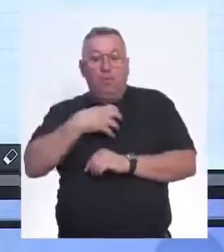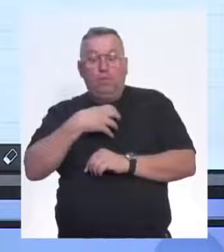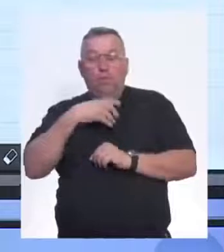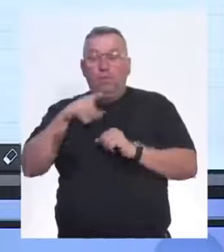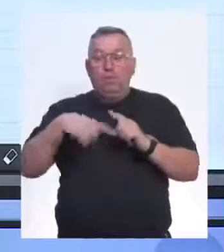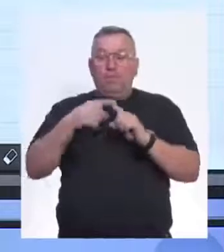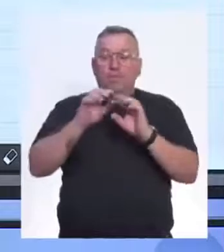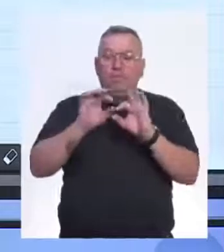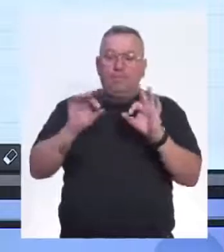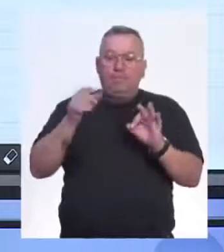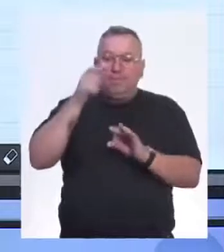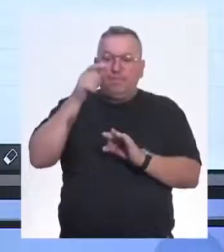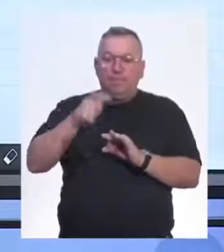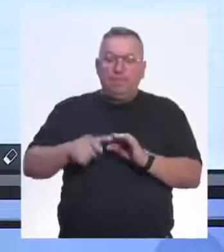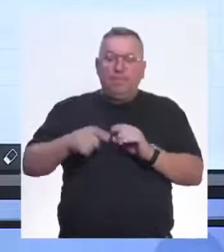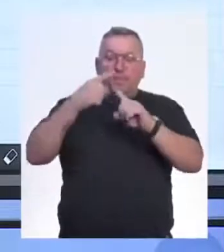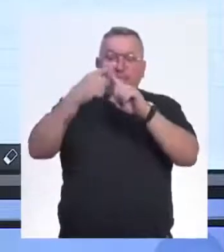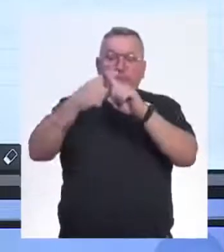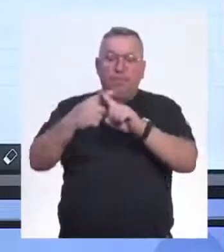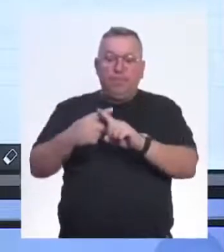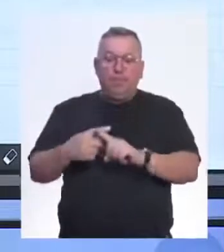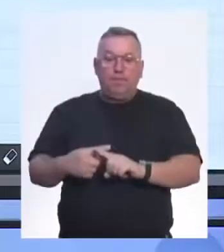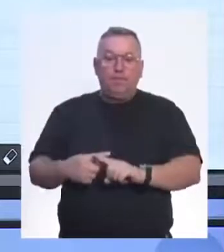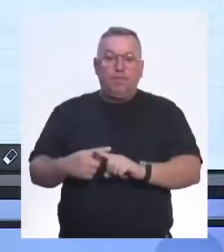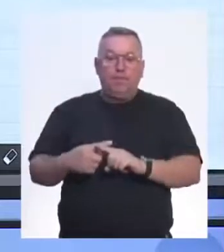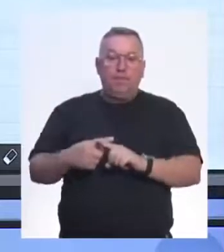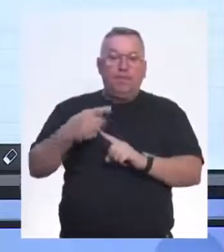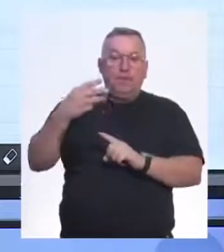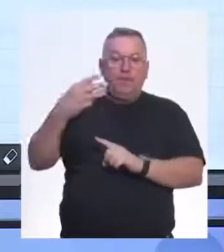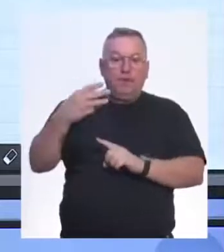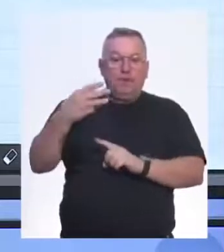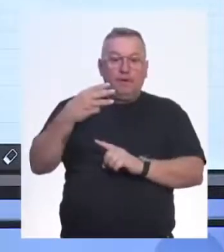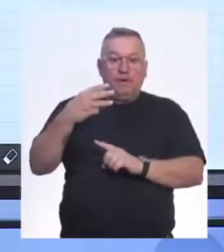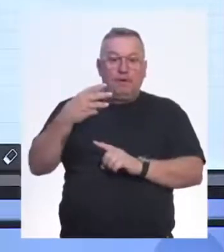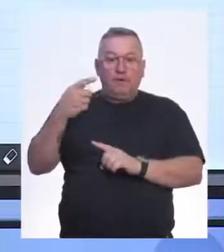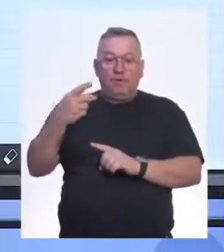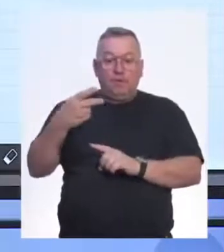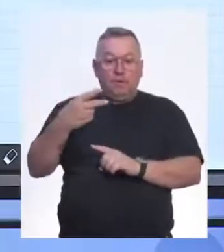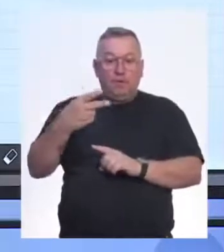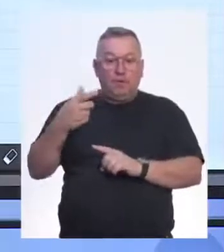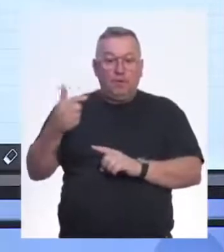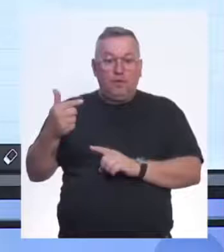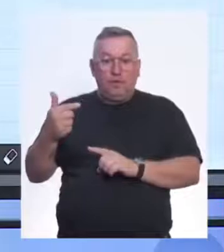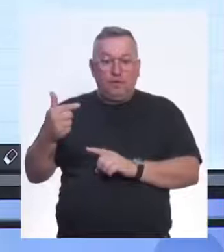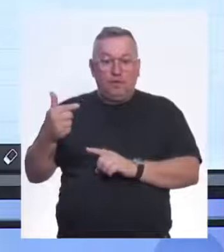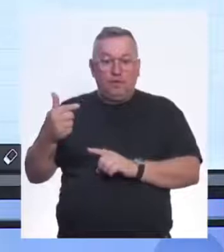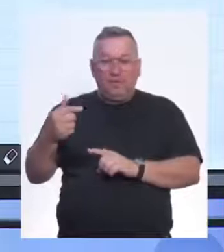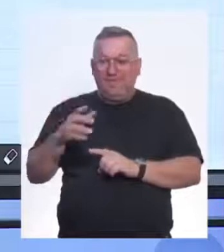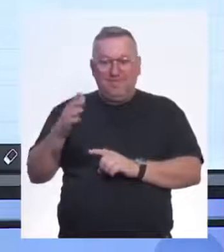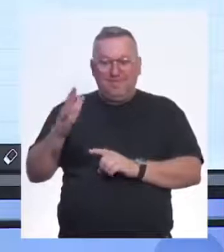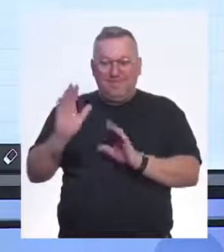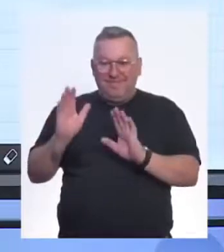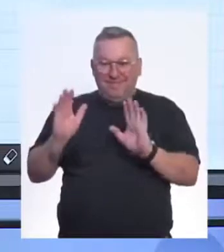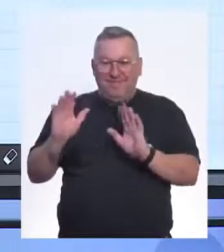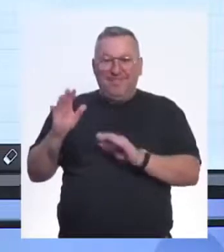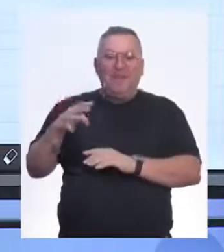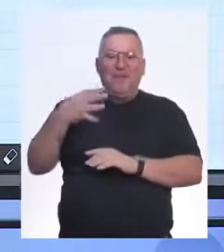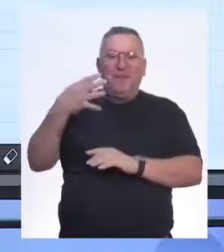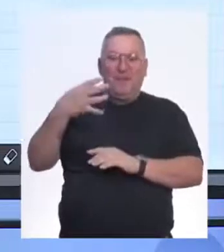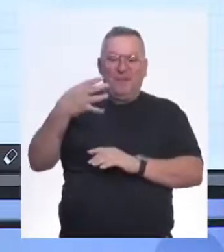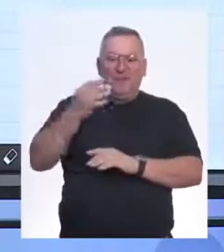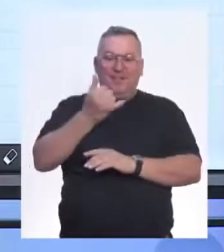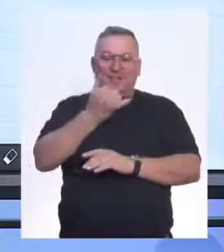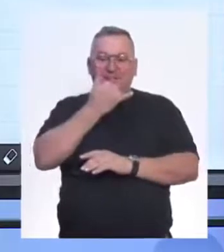mais simples é você olhar na tabuada. Vai lá na tabuada do 3, do 2 e do 12, do 4,